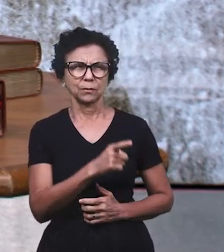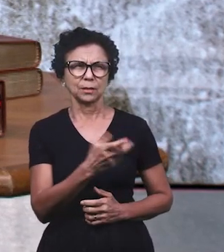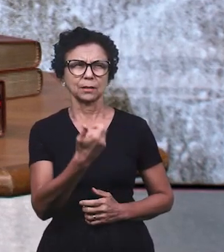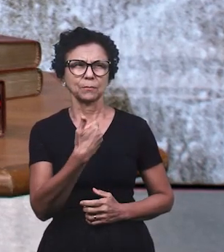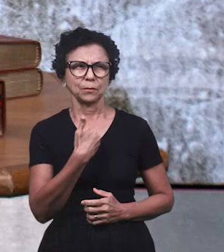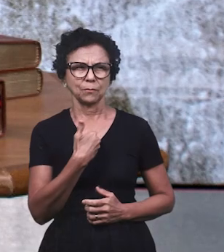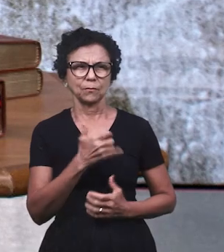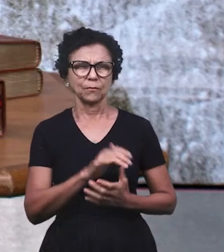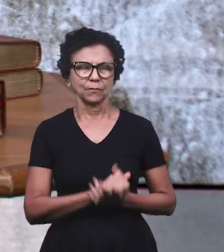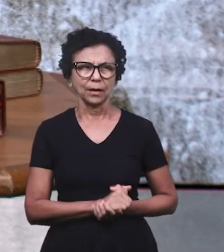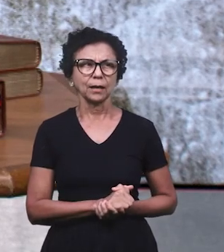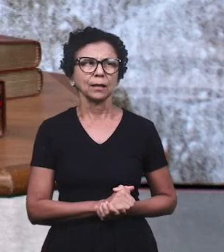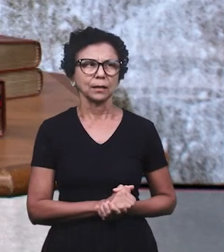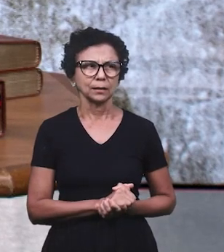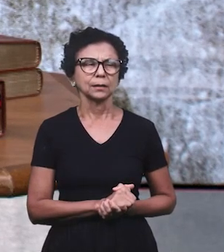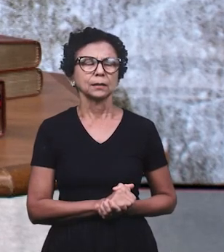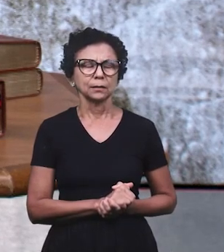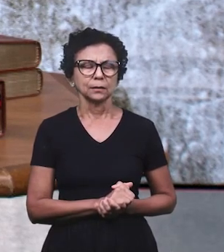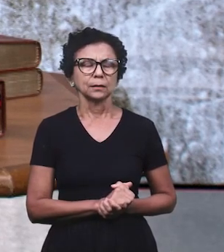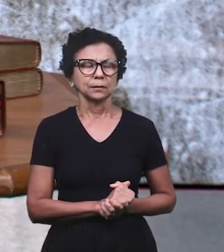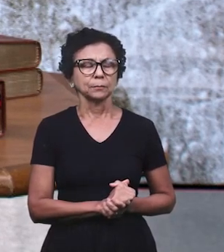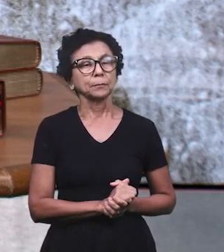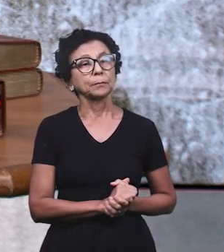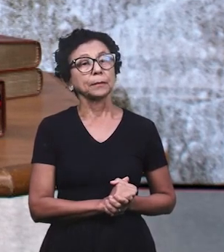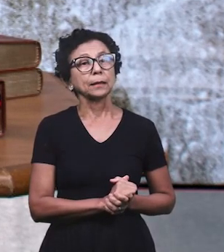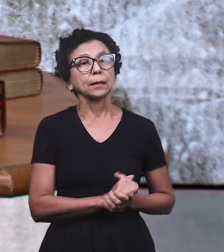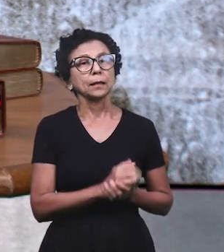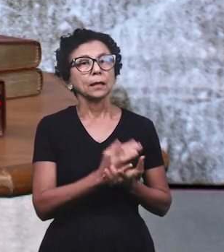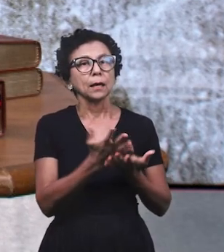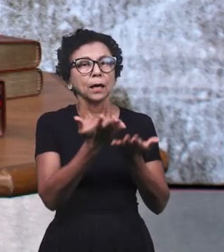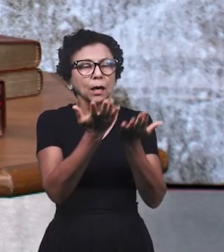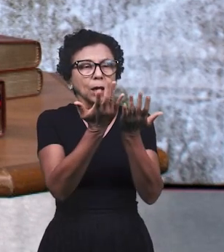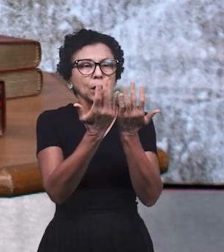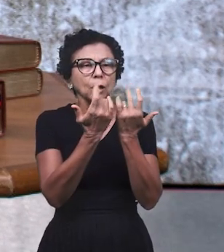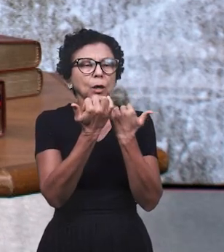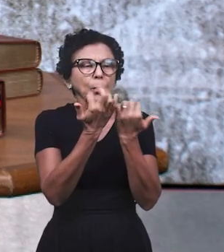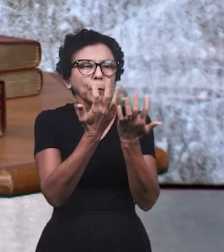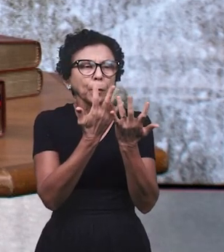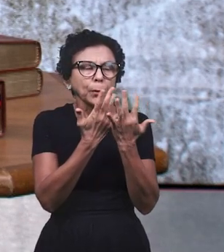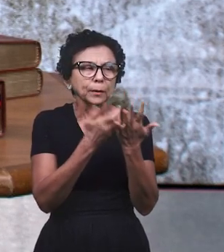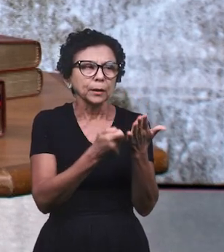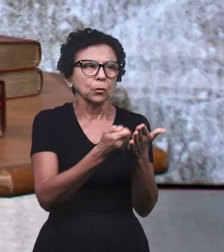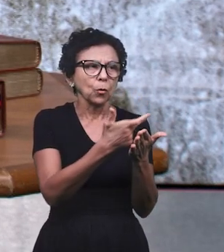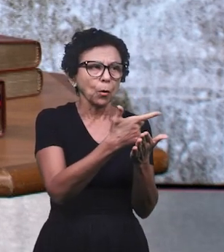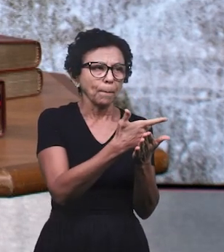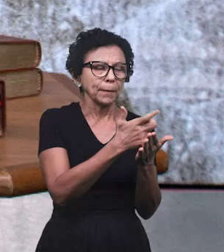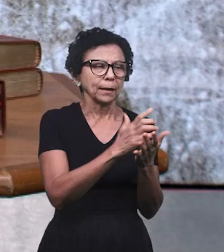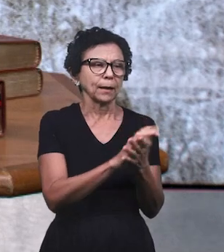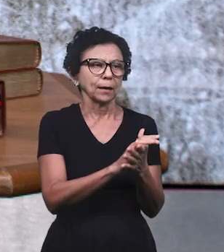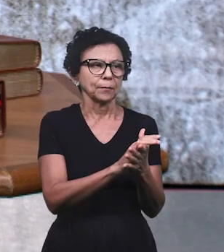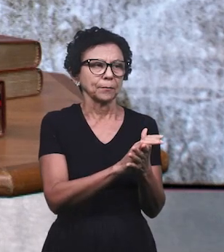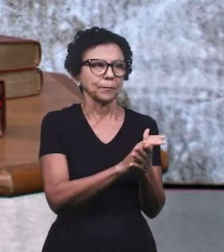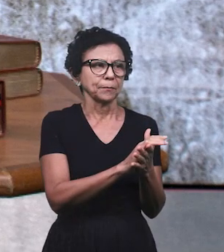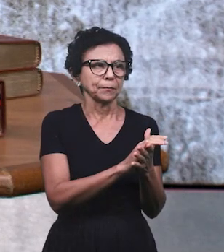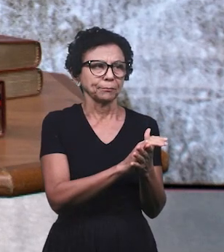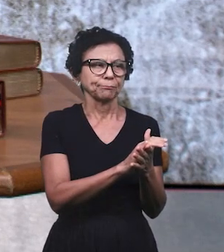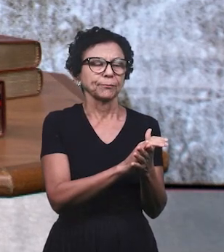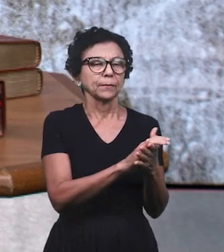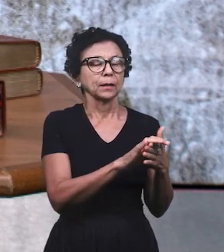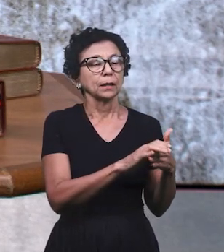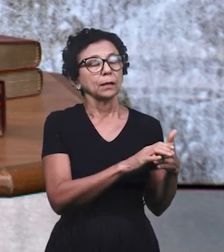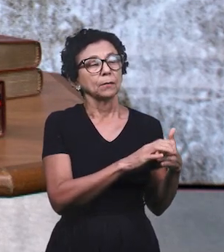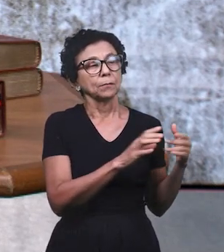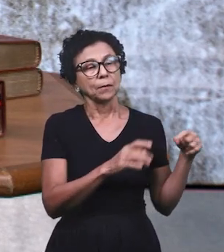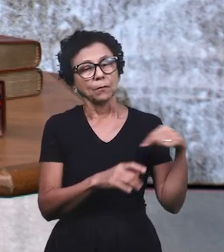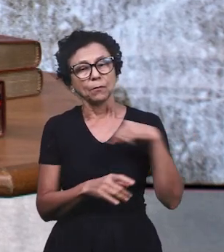e trazei-me o vosso irmão mais novo, e serão verificadas vossas